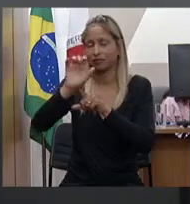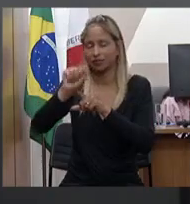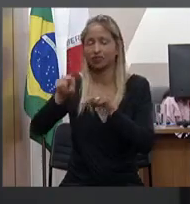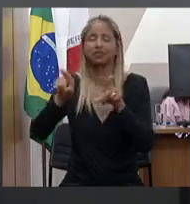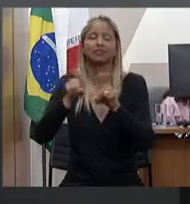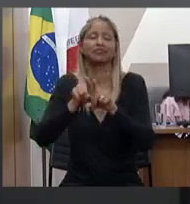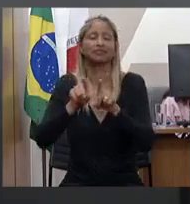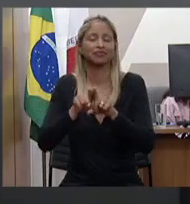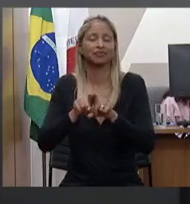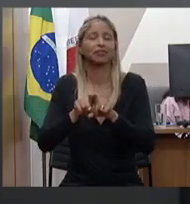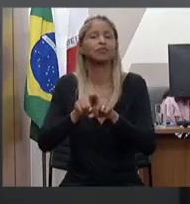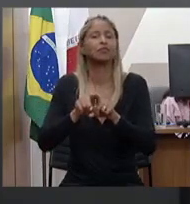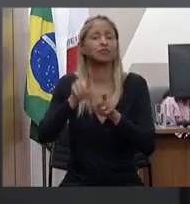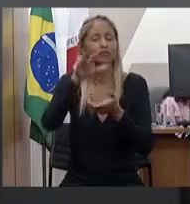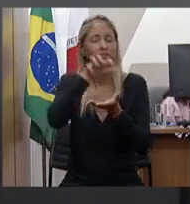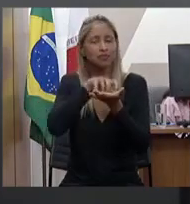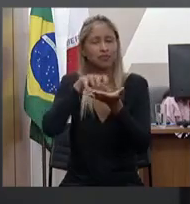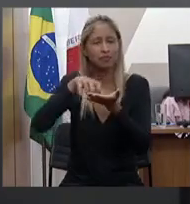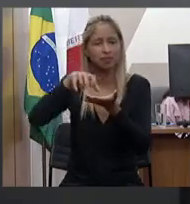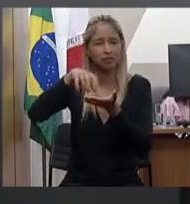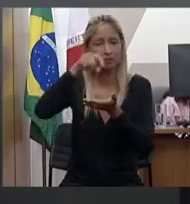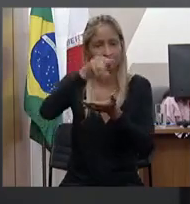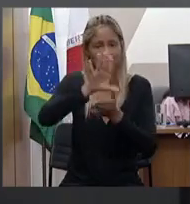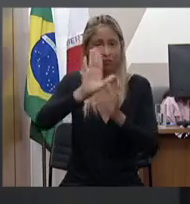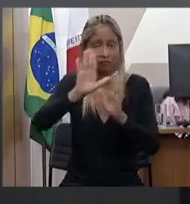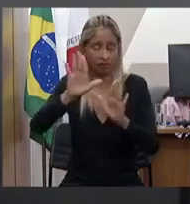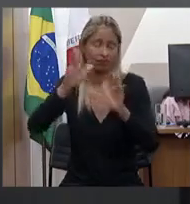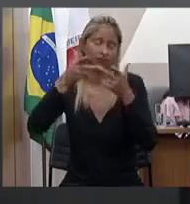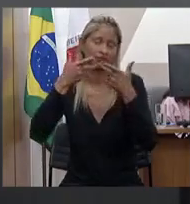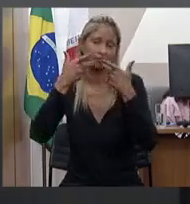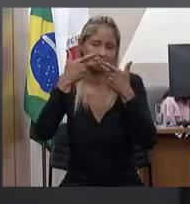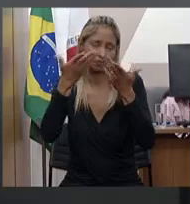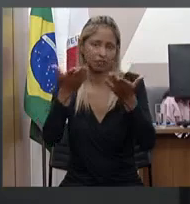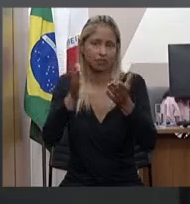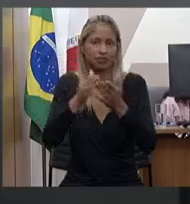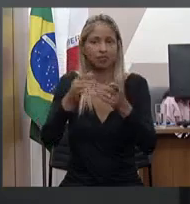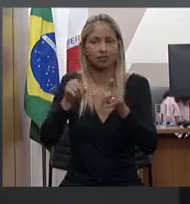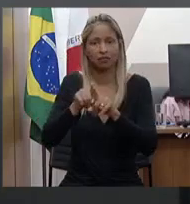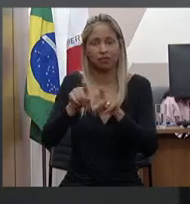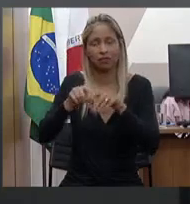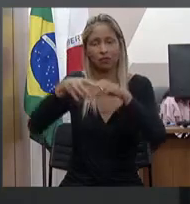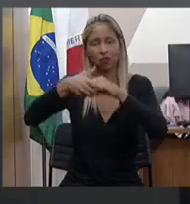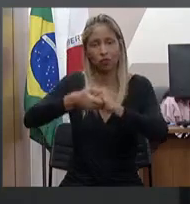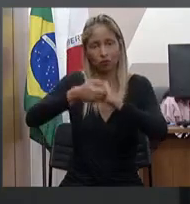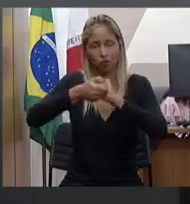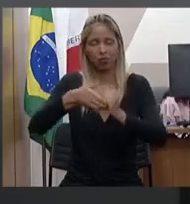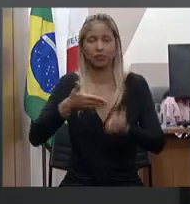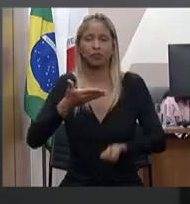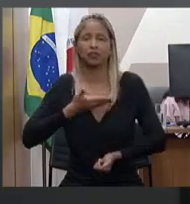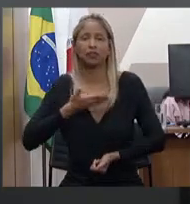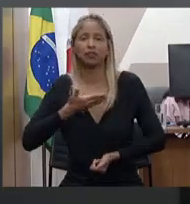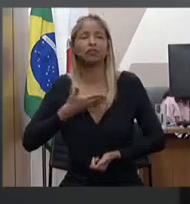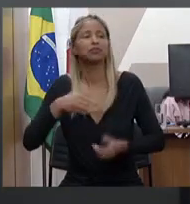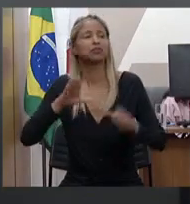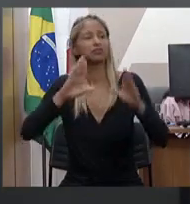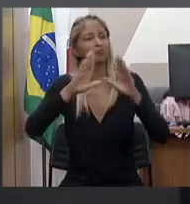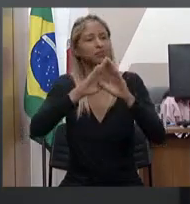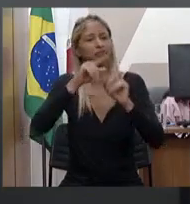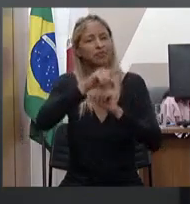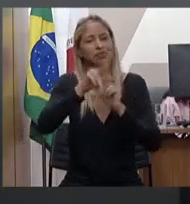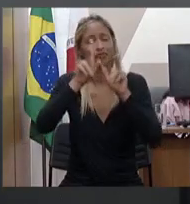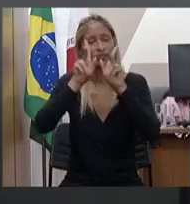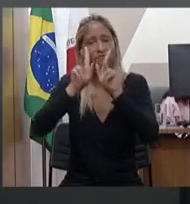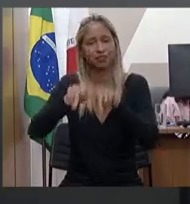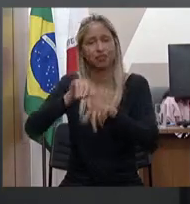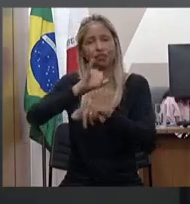lutas centrais aqui já mencionadas e passar aqui a complementar os amigos e amigos do plenário na pessoa do